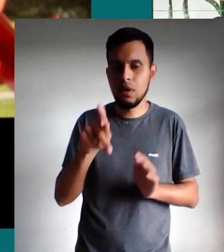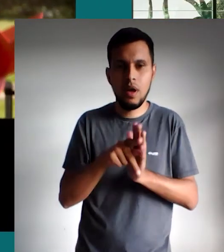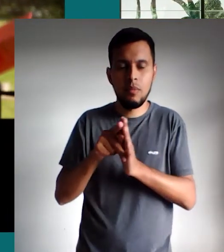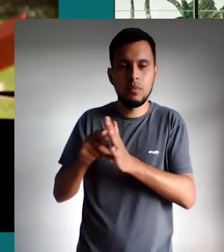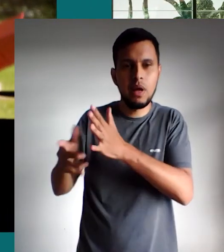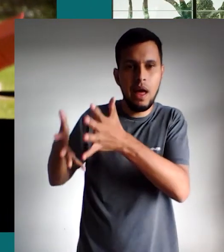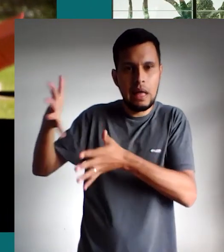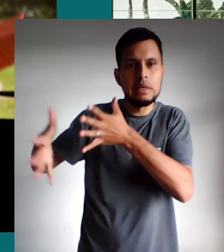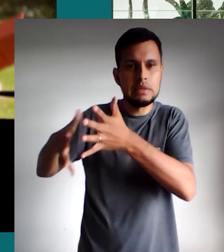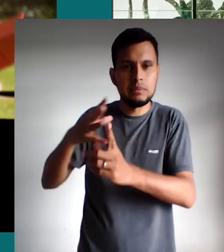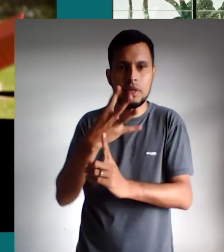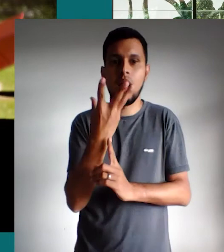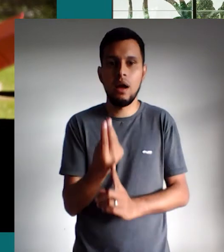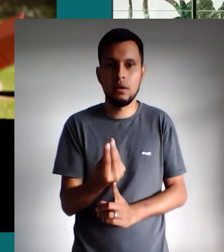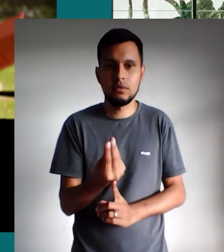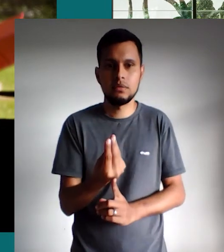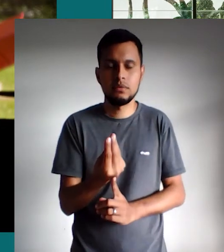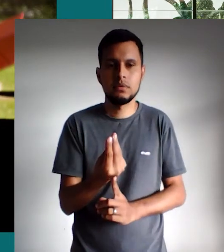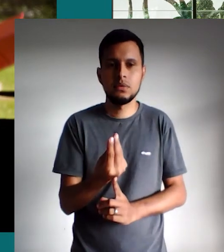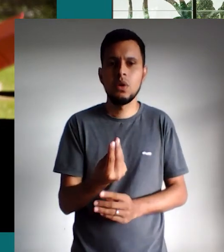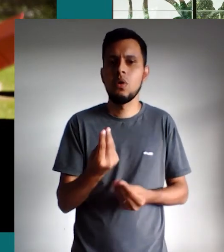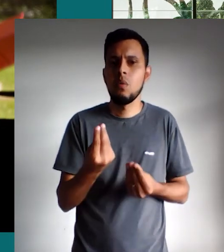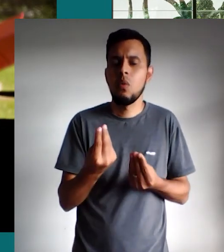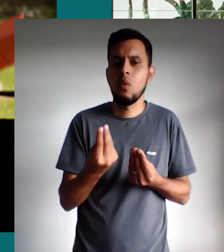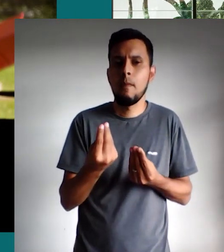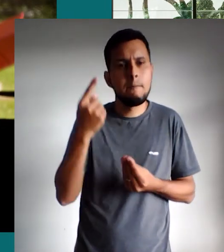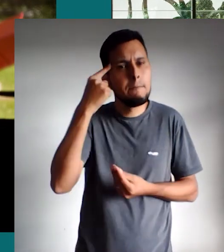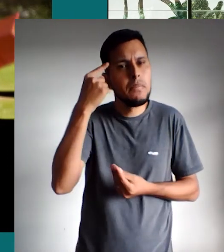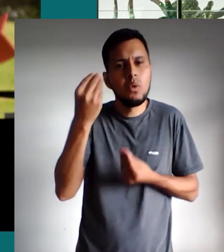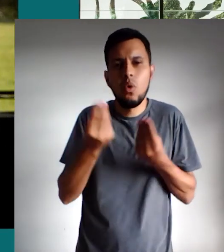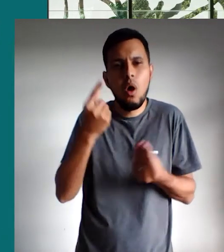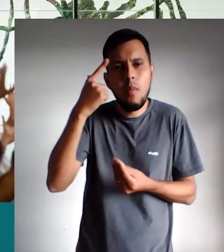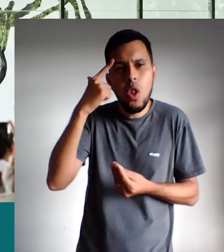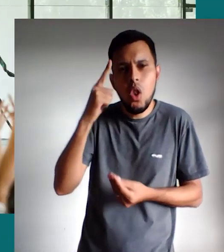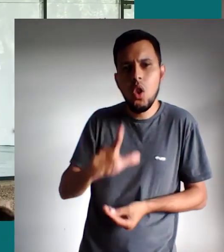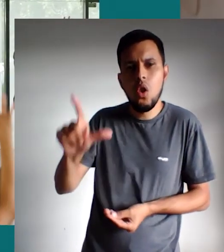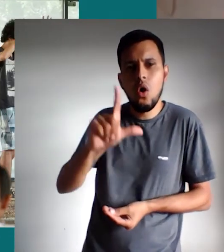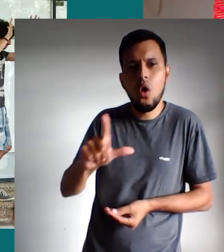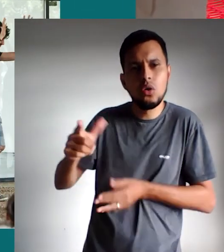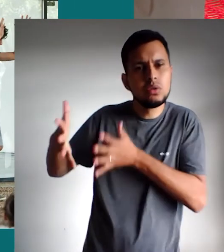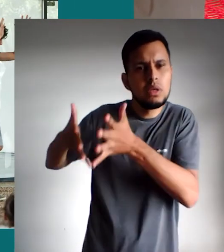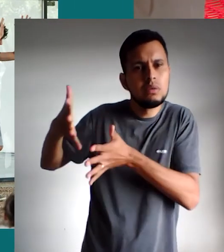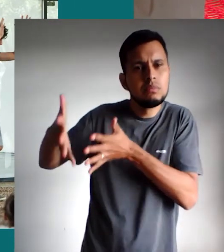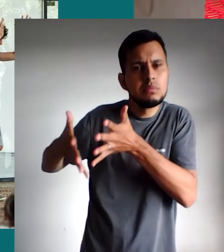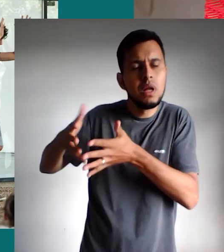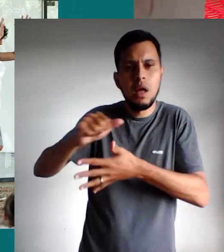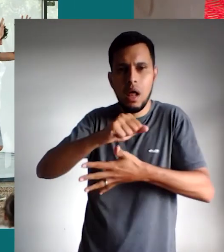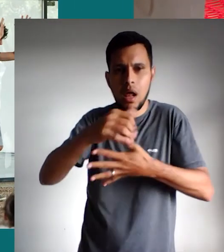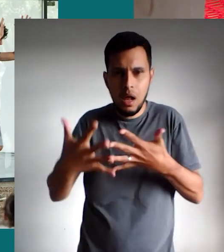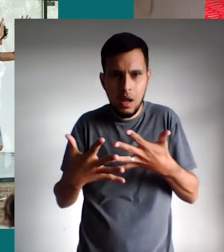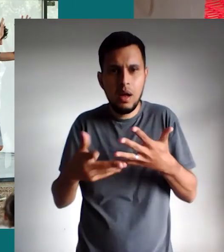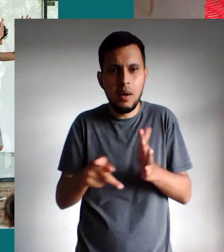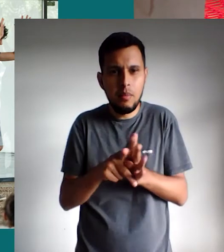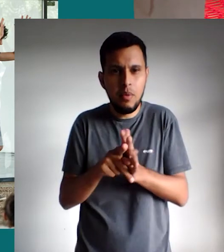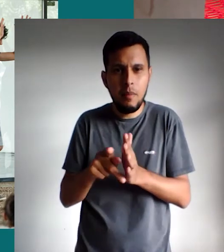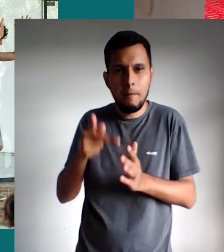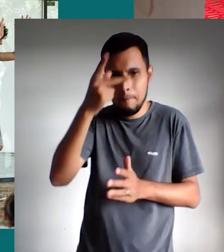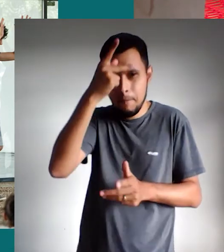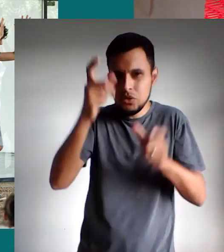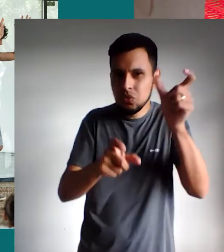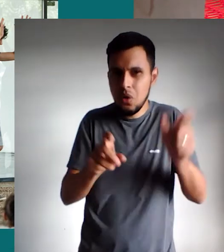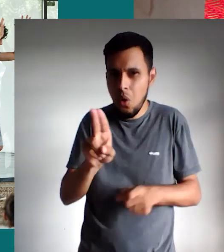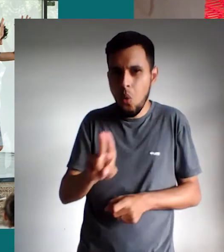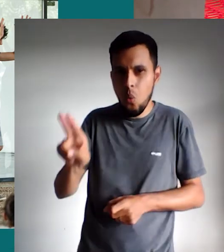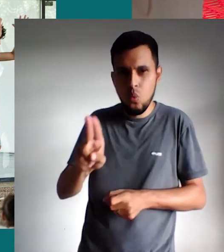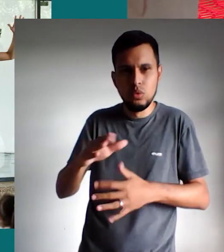seria, então, pensar a lógica da língua de sinais, né, do público surdo, usuário de Libras, na apropriação dos